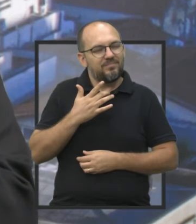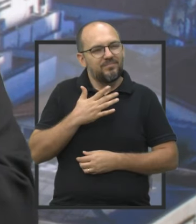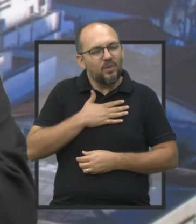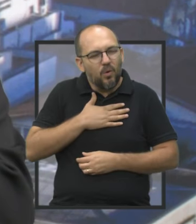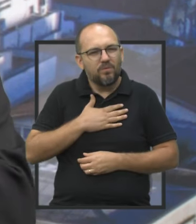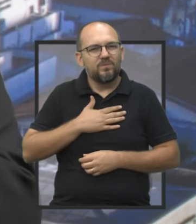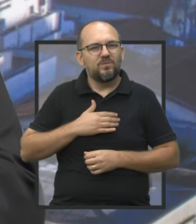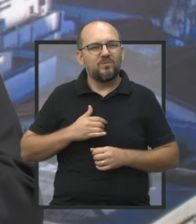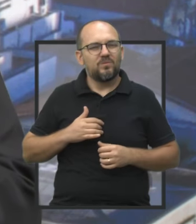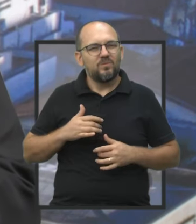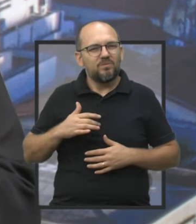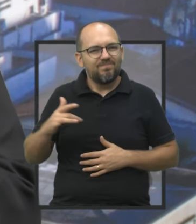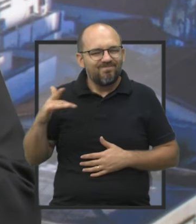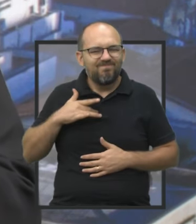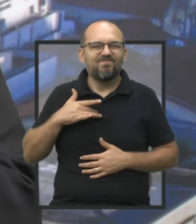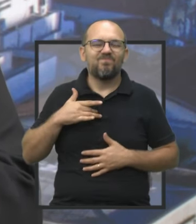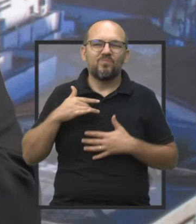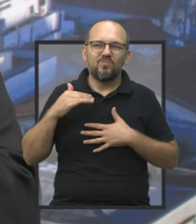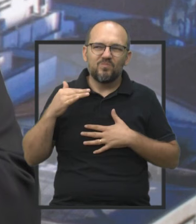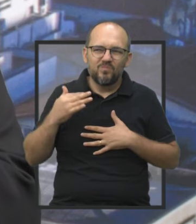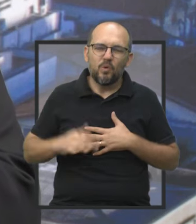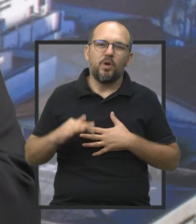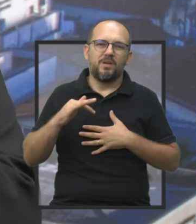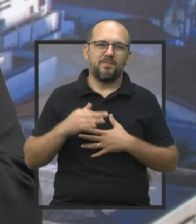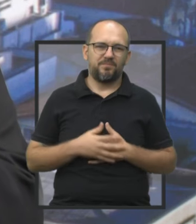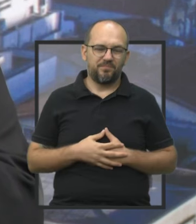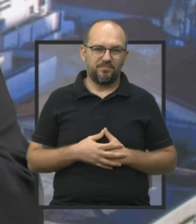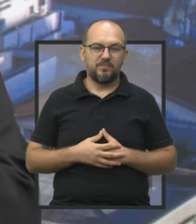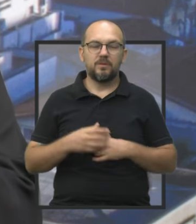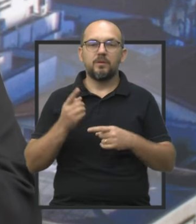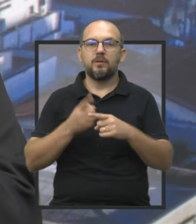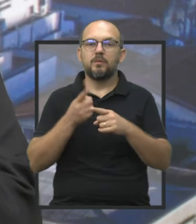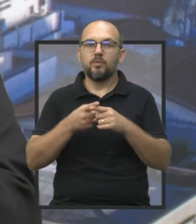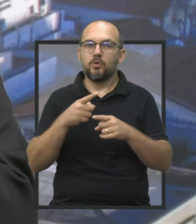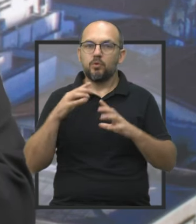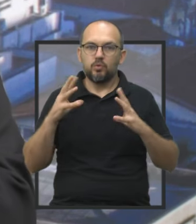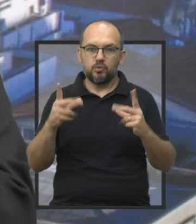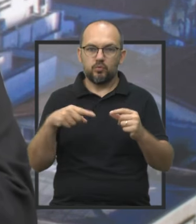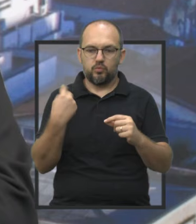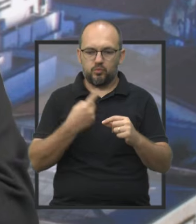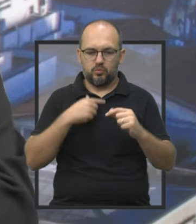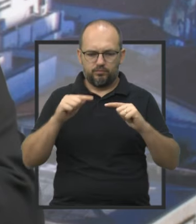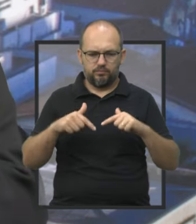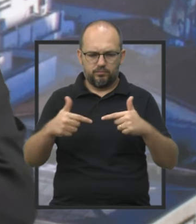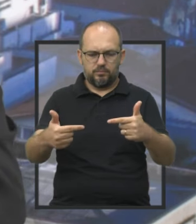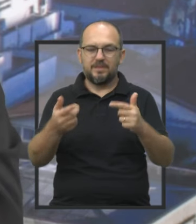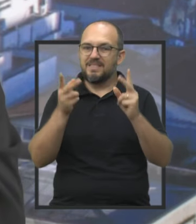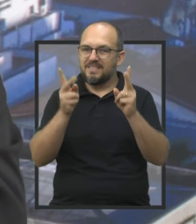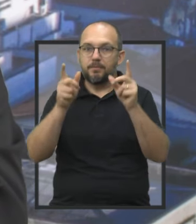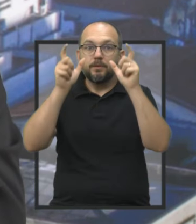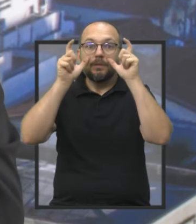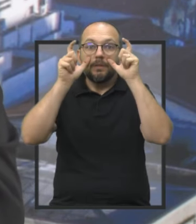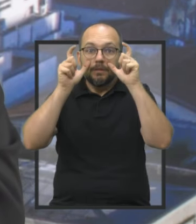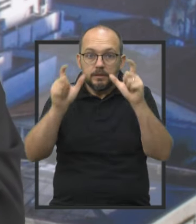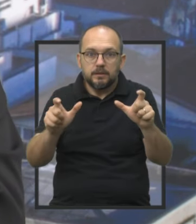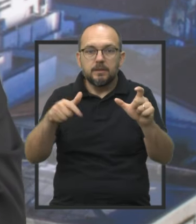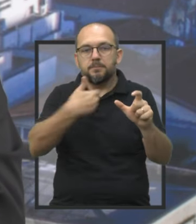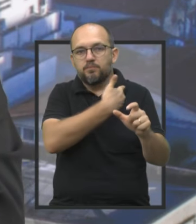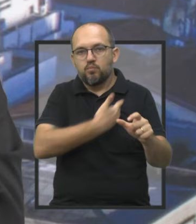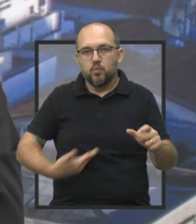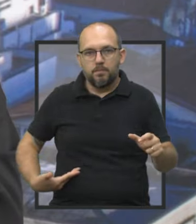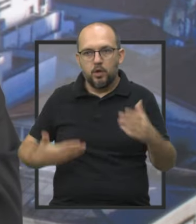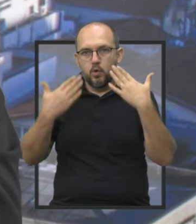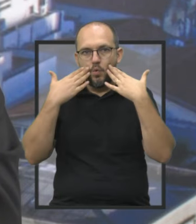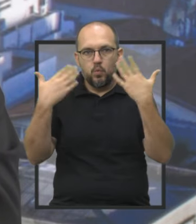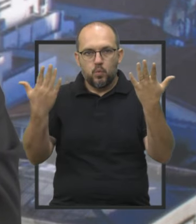repito, todas as nossas ações devem ter o interesse público como pano de fundo. Então, eu,